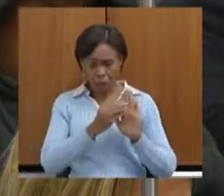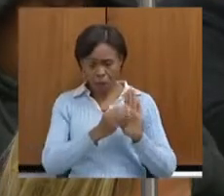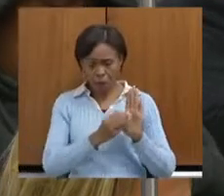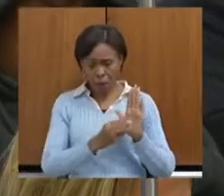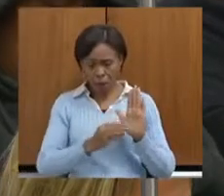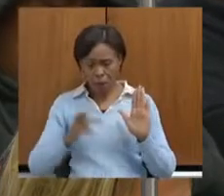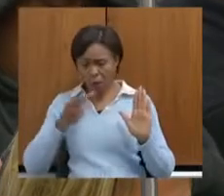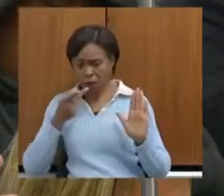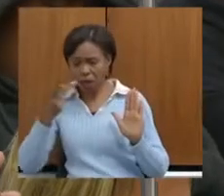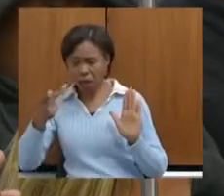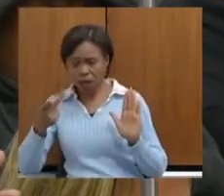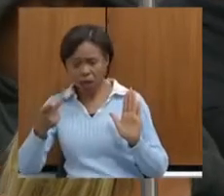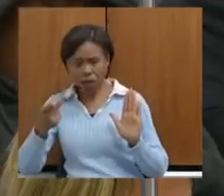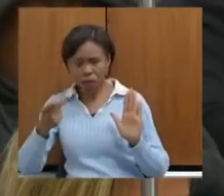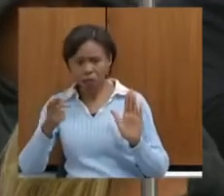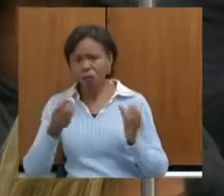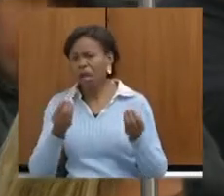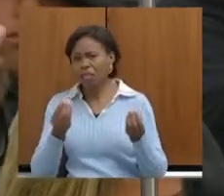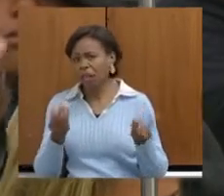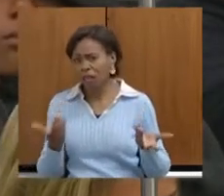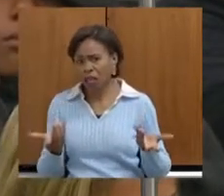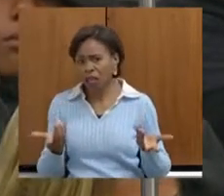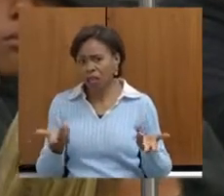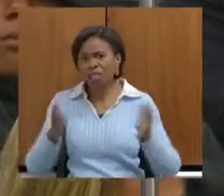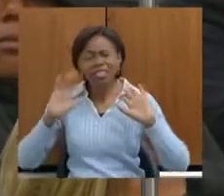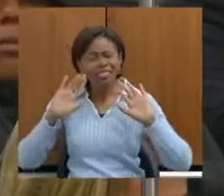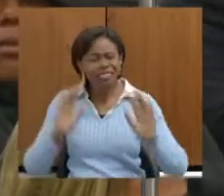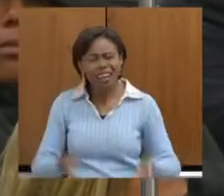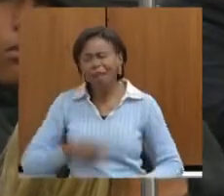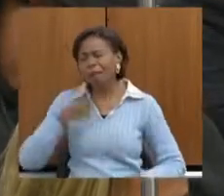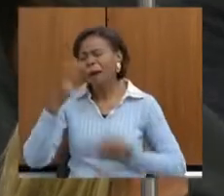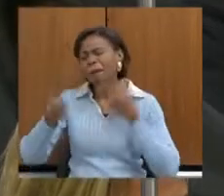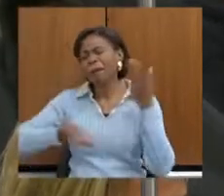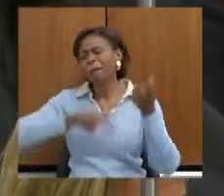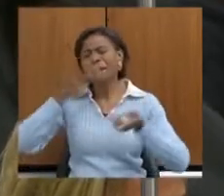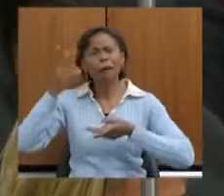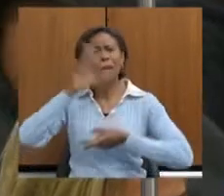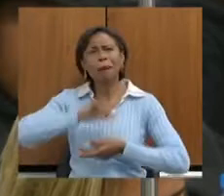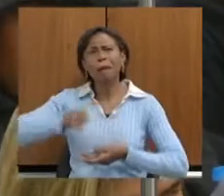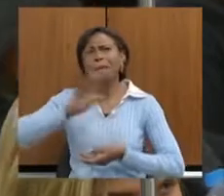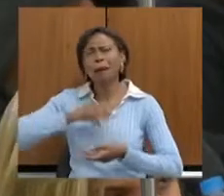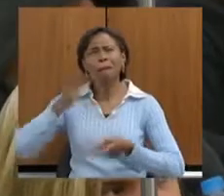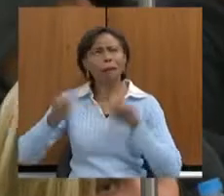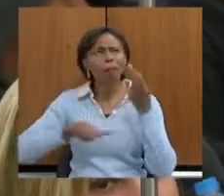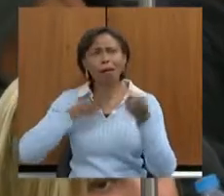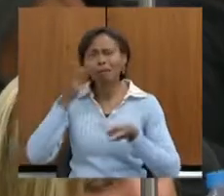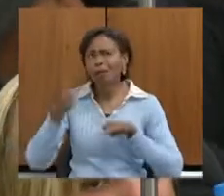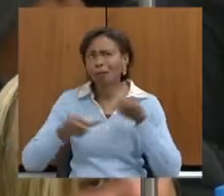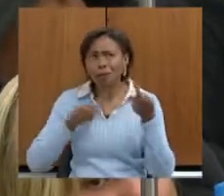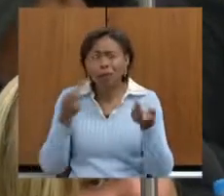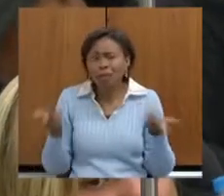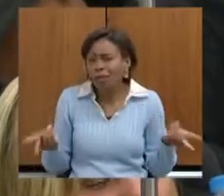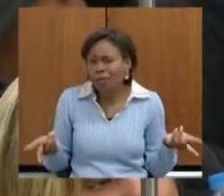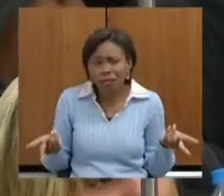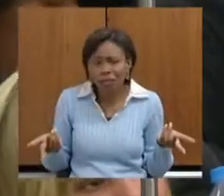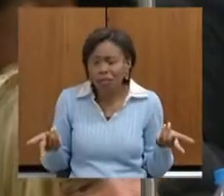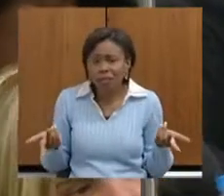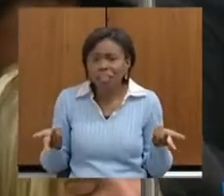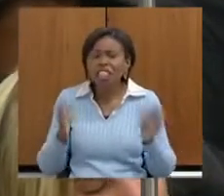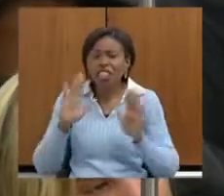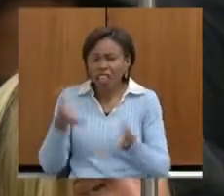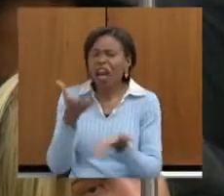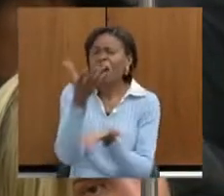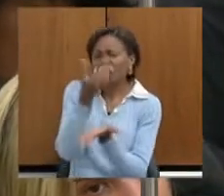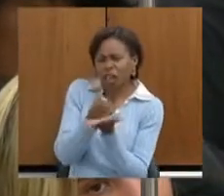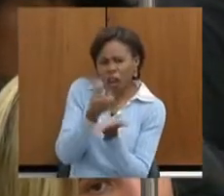mais para você falar já estão falando tanto que não tá tendo mais nem como já tá gravado